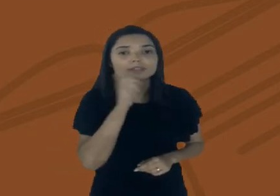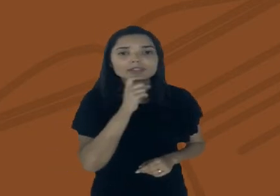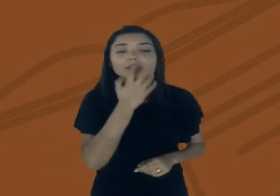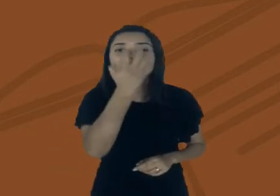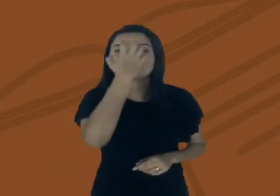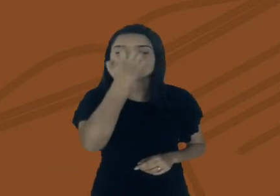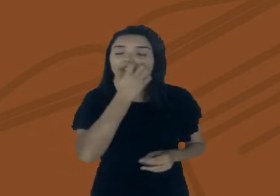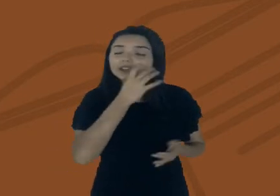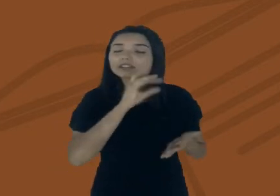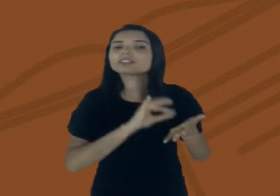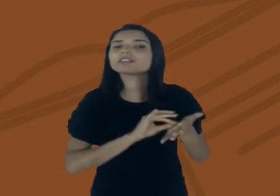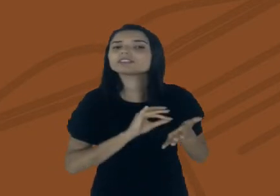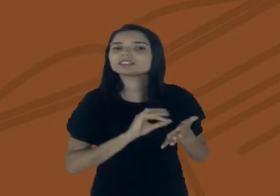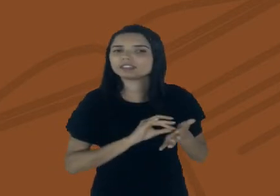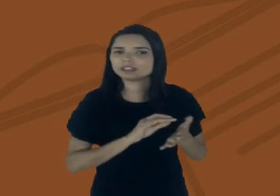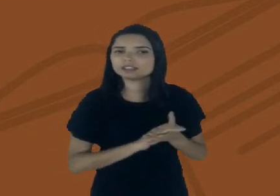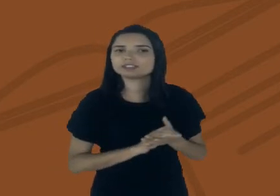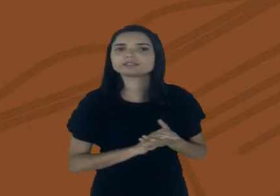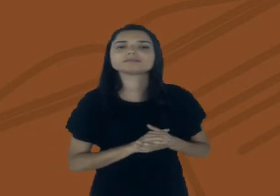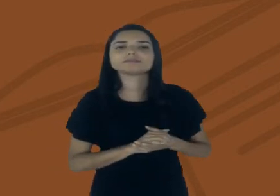cuidados cabíveis em relação a ela.